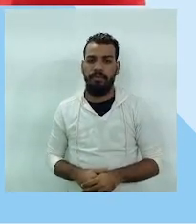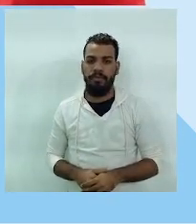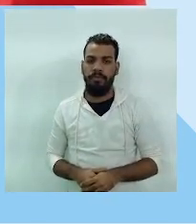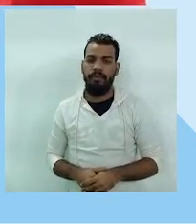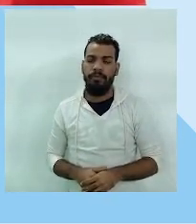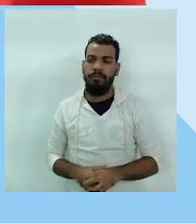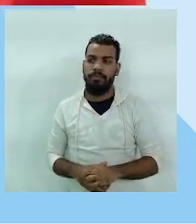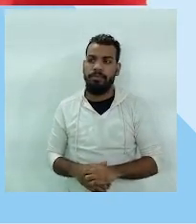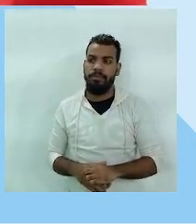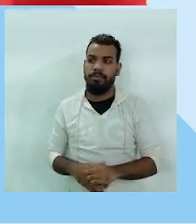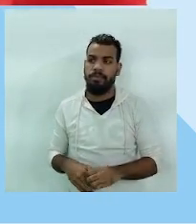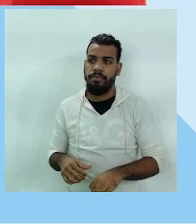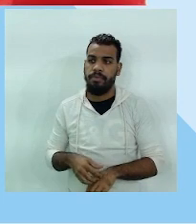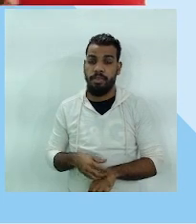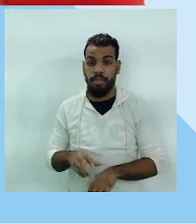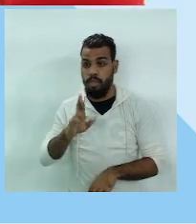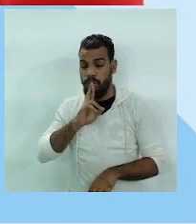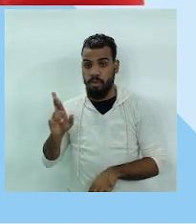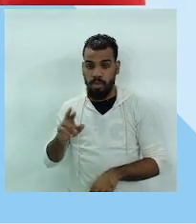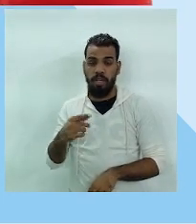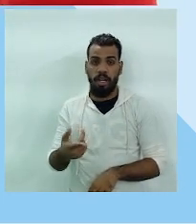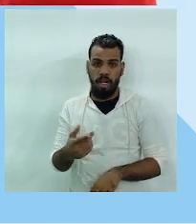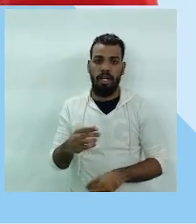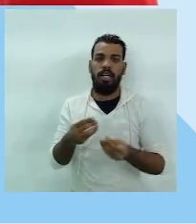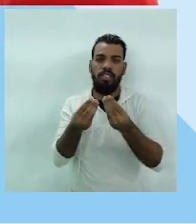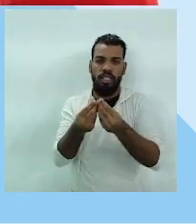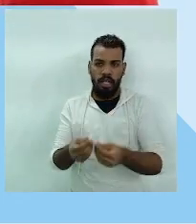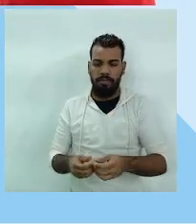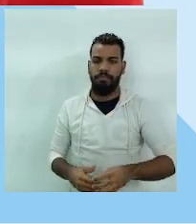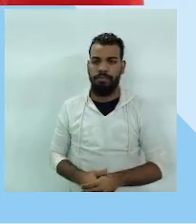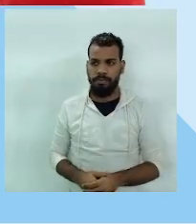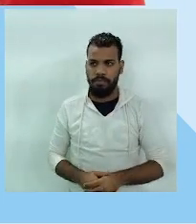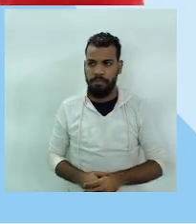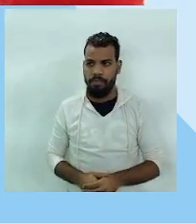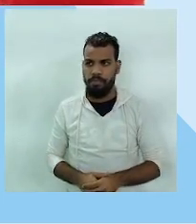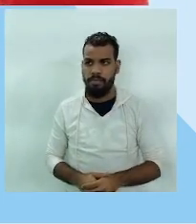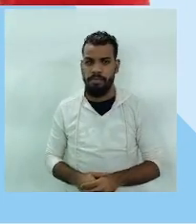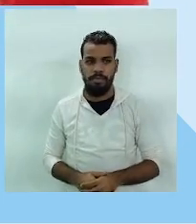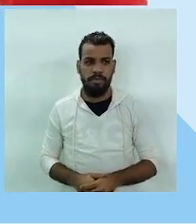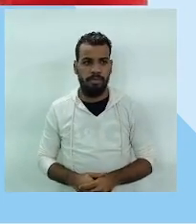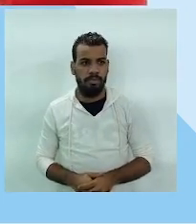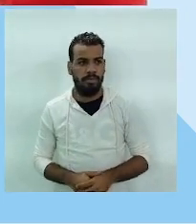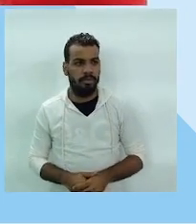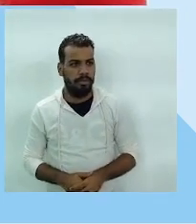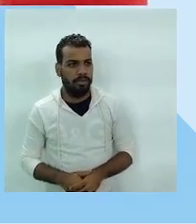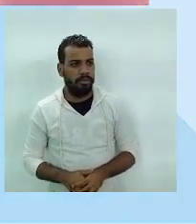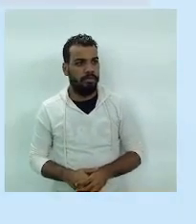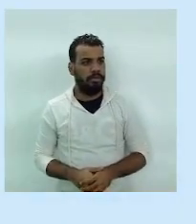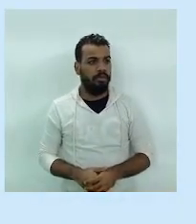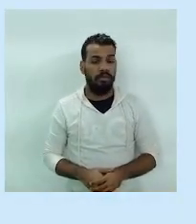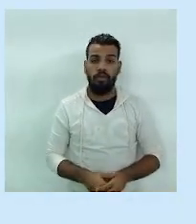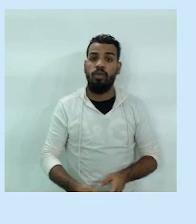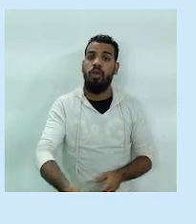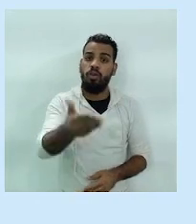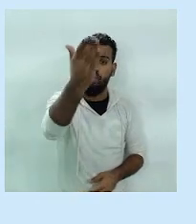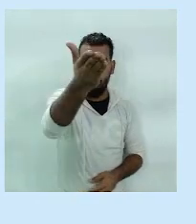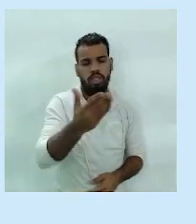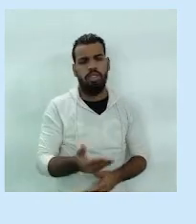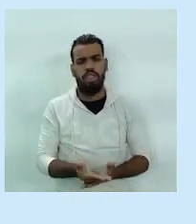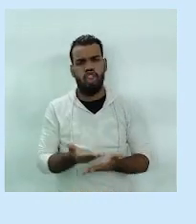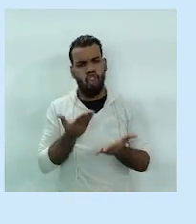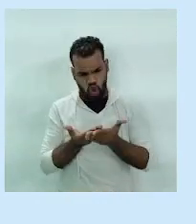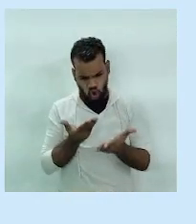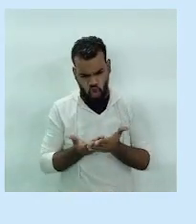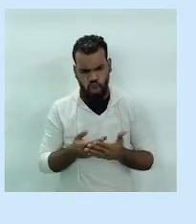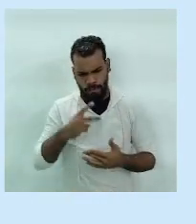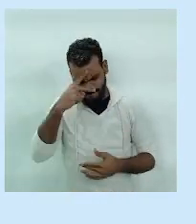seria a resposta a rocha sedimentar. Estudante, é como sempre falo, estude, seja rigoroso